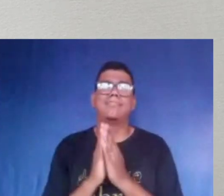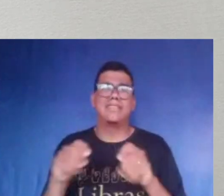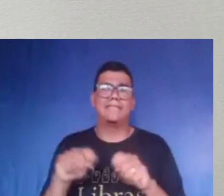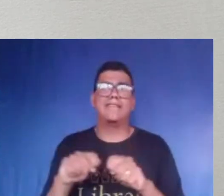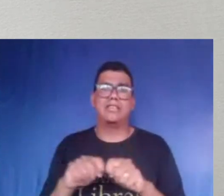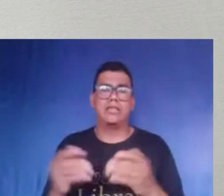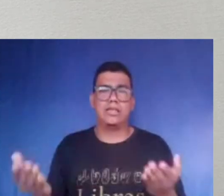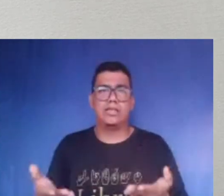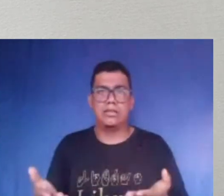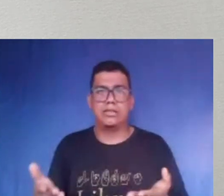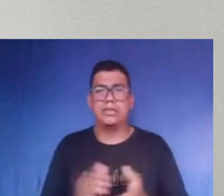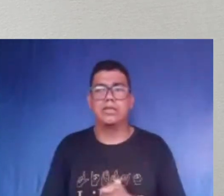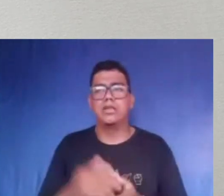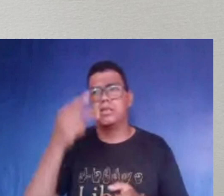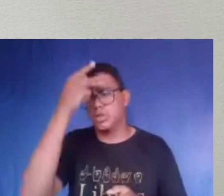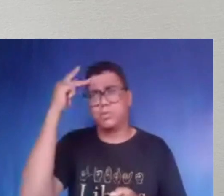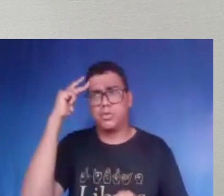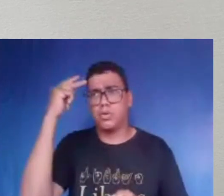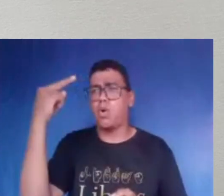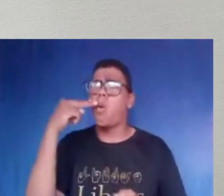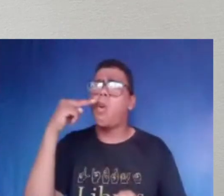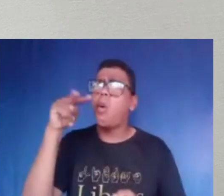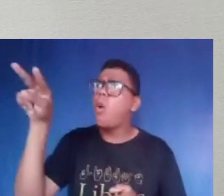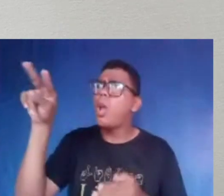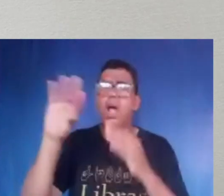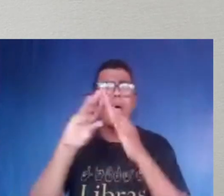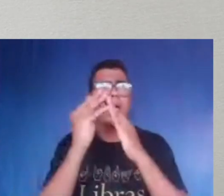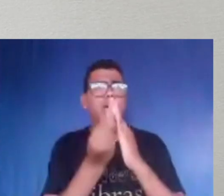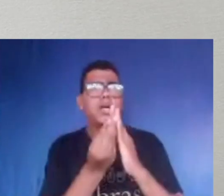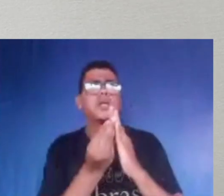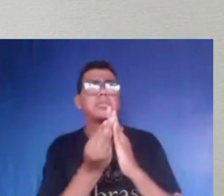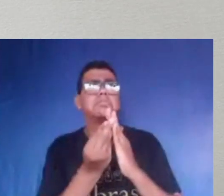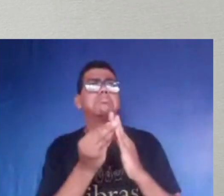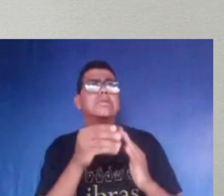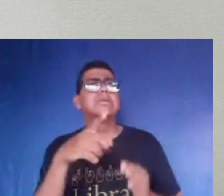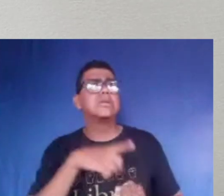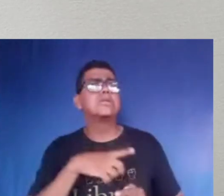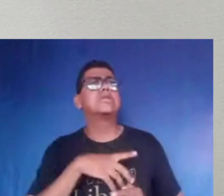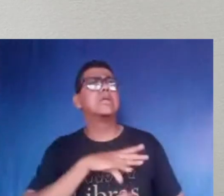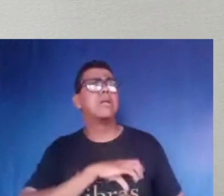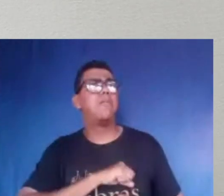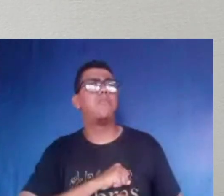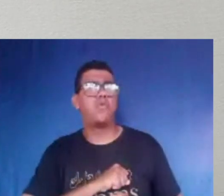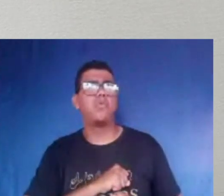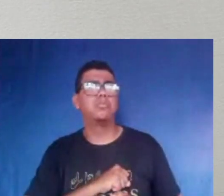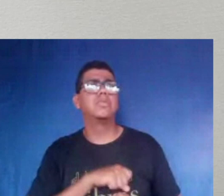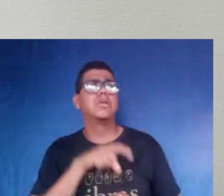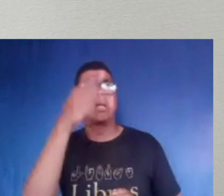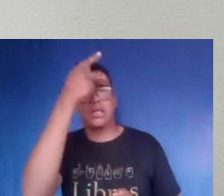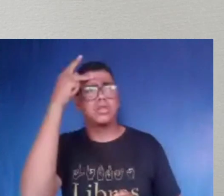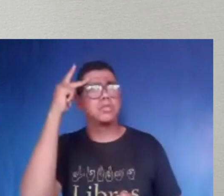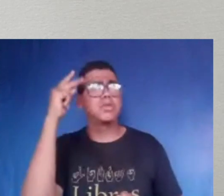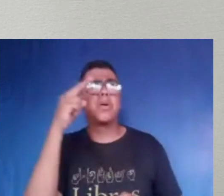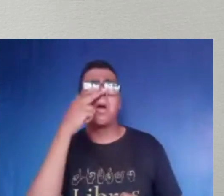adoradores e pessoas em que vivem em amor. A gente não pode trazer um testemunho diferente desse. A gente não pode ser egoísta num momento desse.